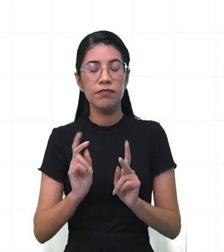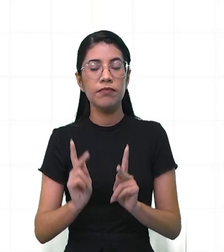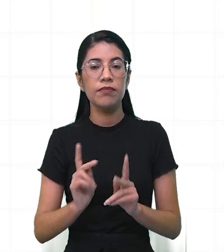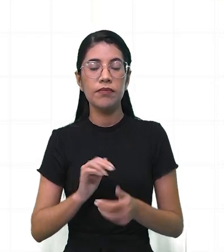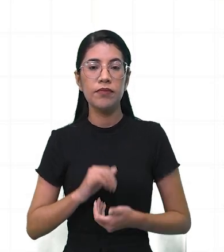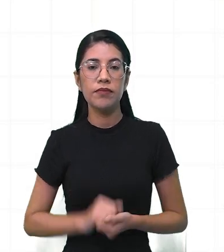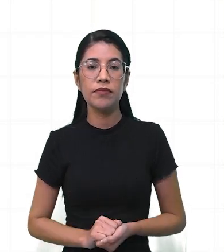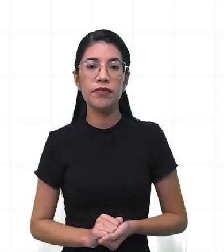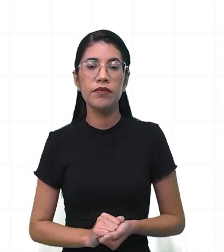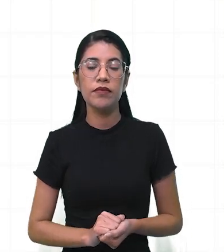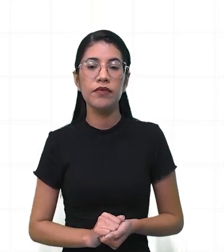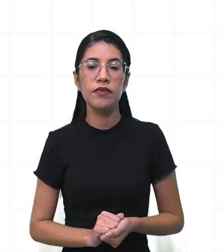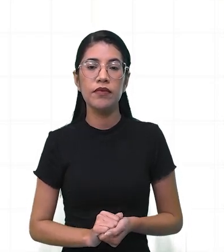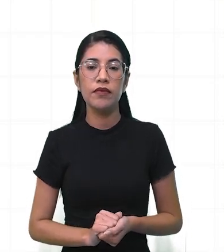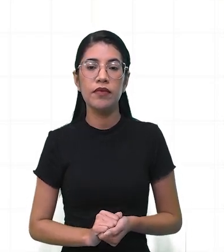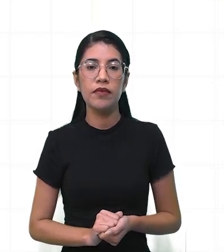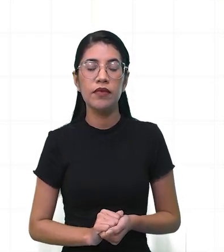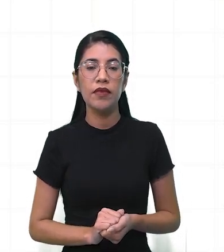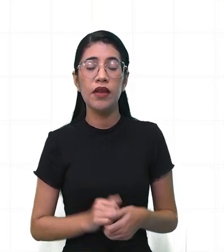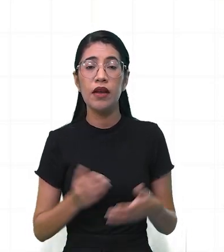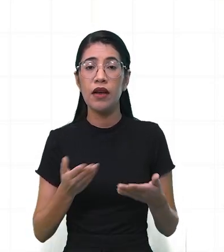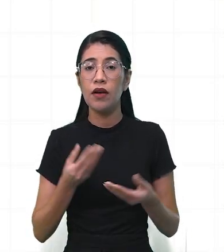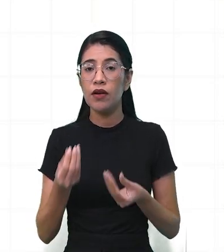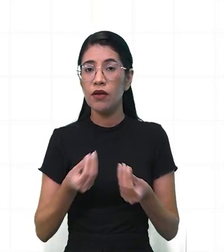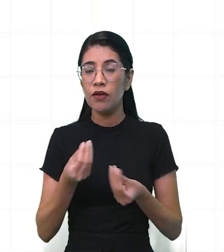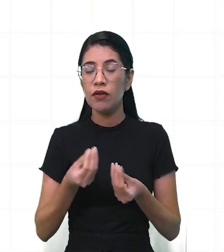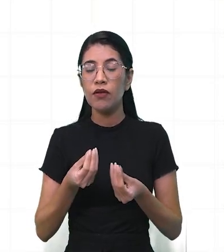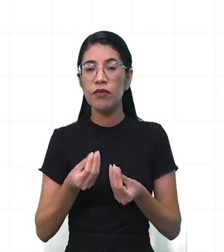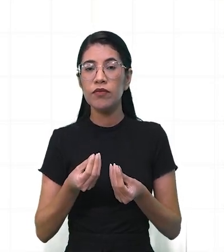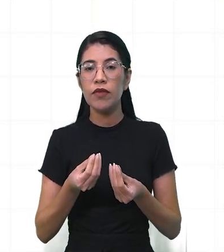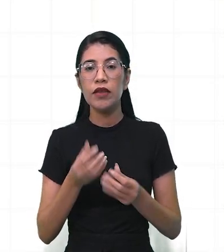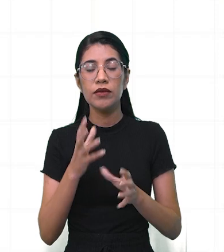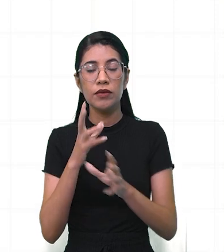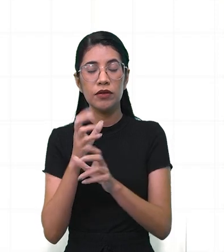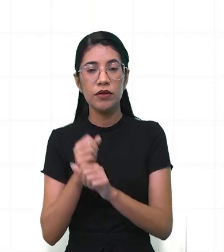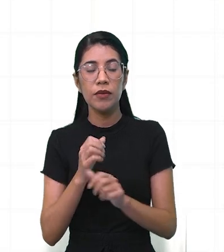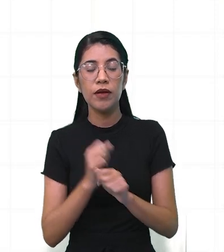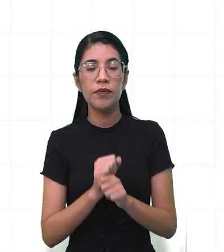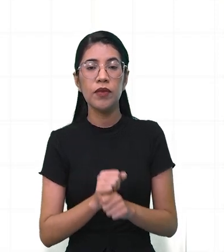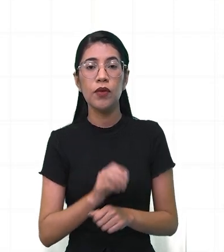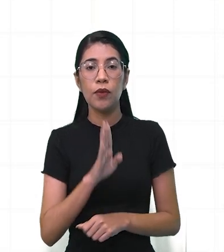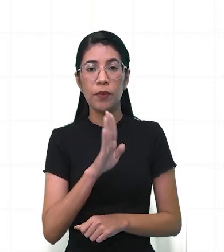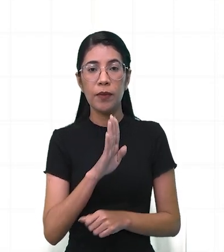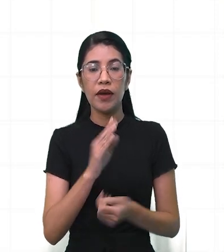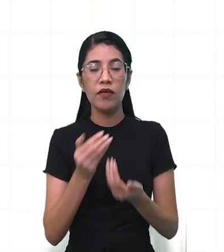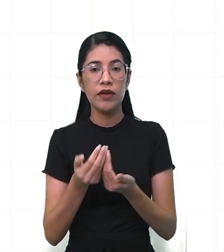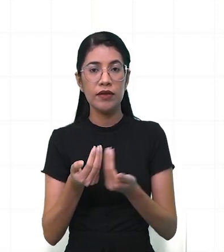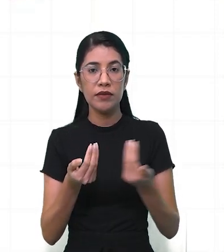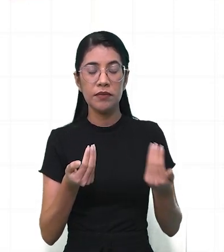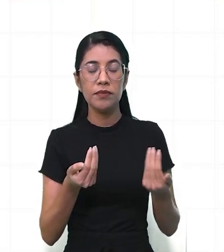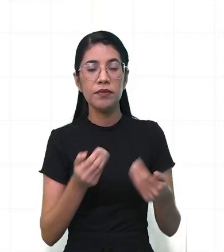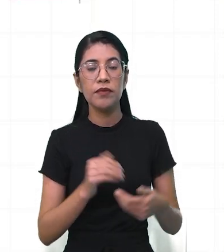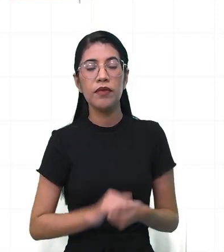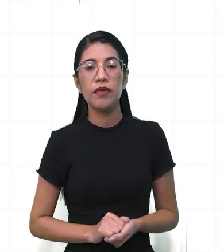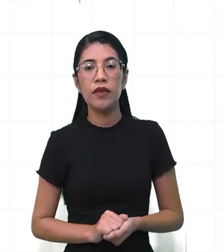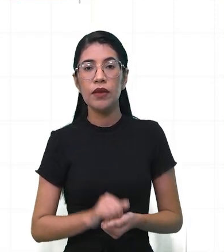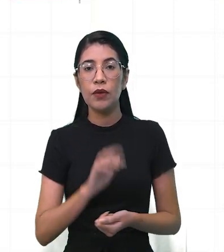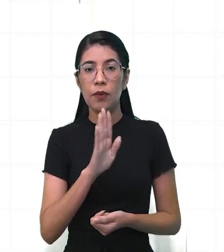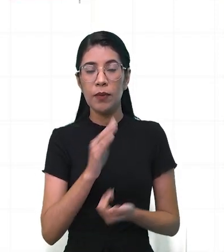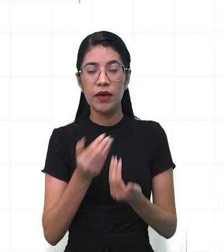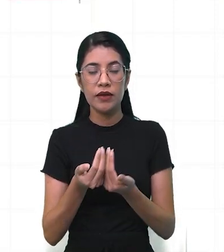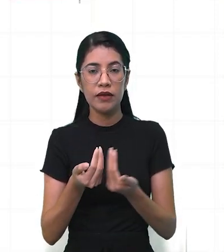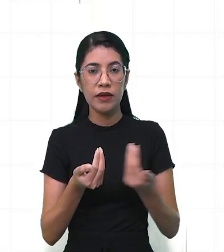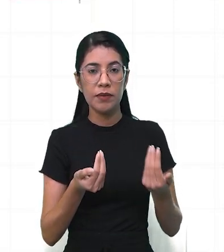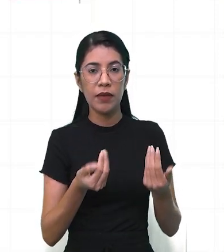ok? Nesse caso, o que a gente vai fazer? Vai isolar, então, o valor de B. Deixa o B sozinho